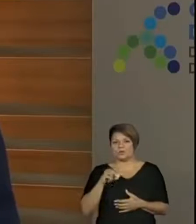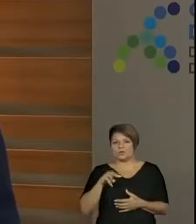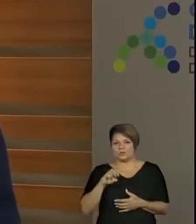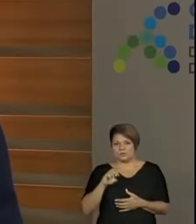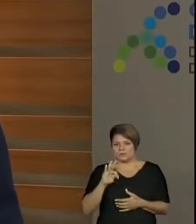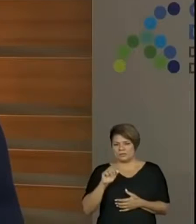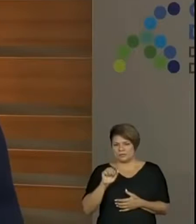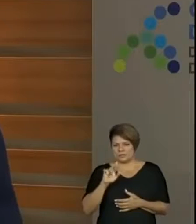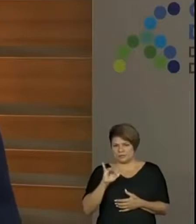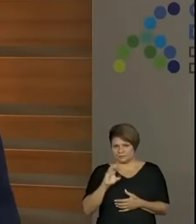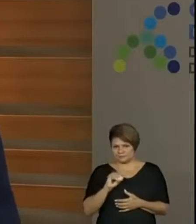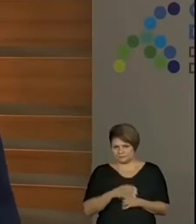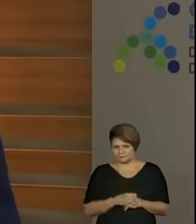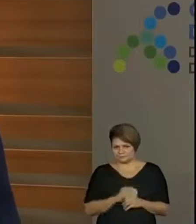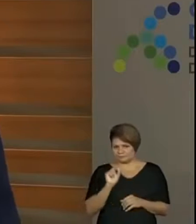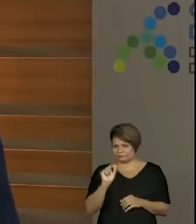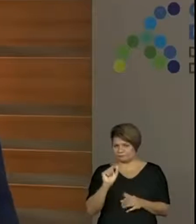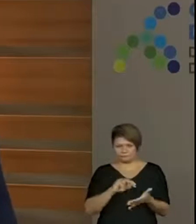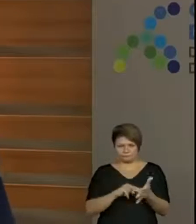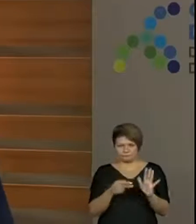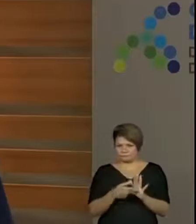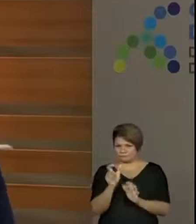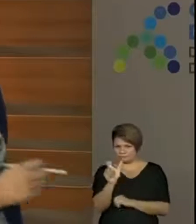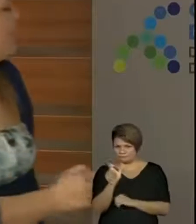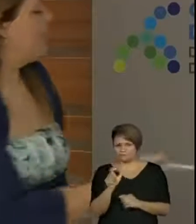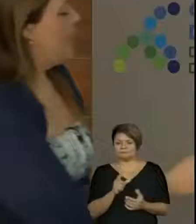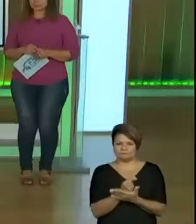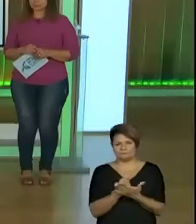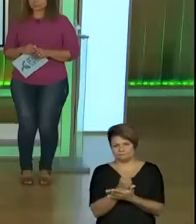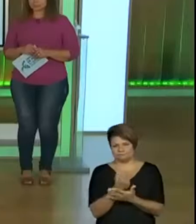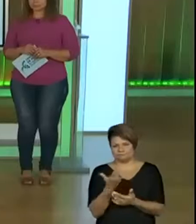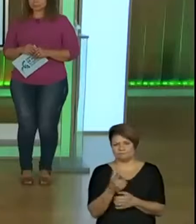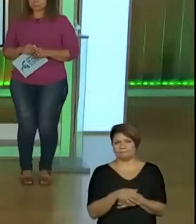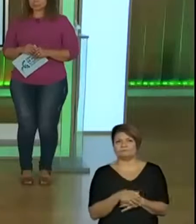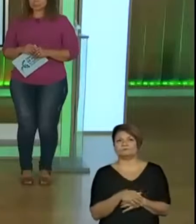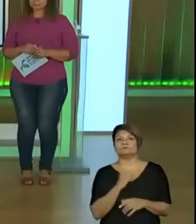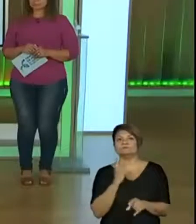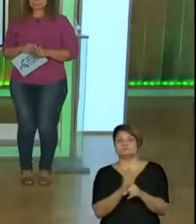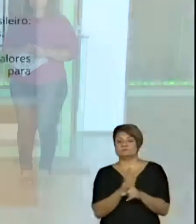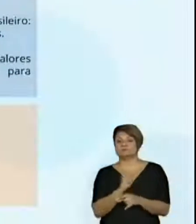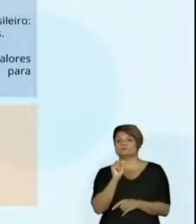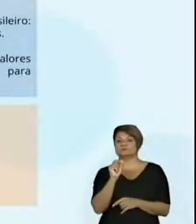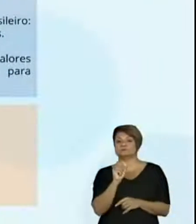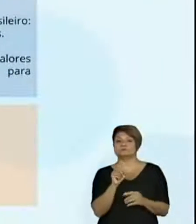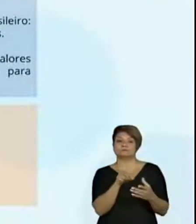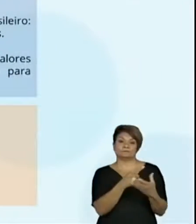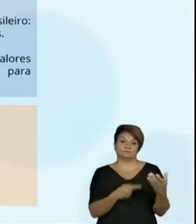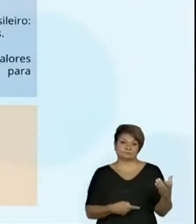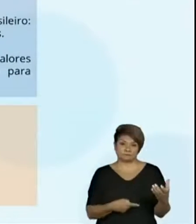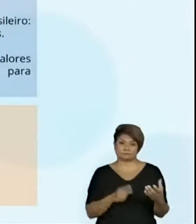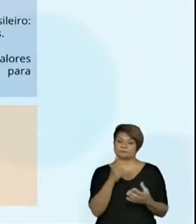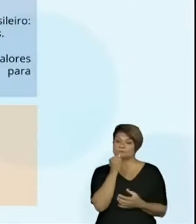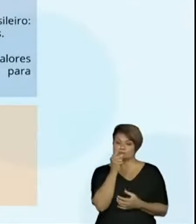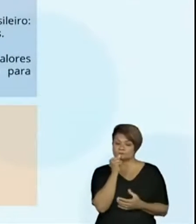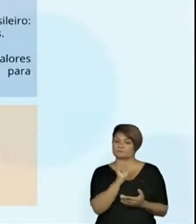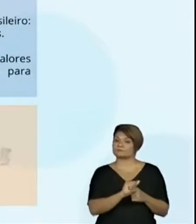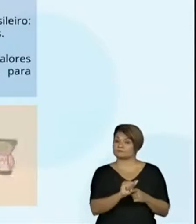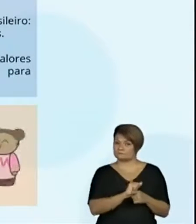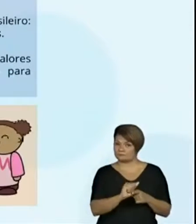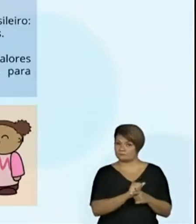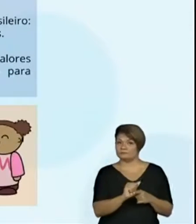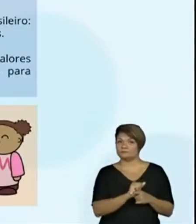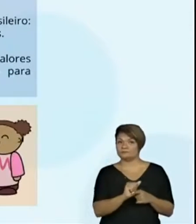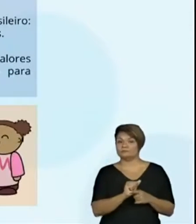precisamos apresentar crianças para vocês. Mas vocês vão descobrir o que é. Deixa separado aí o caderno, o lápis e a